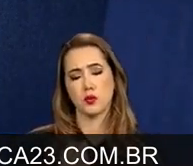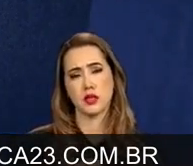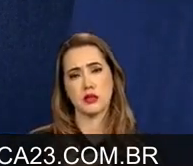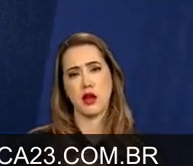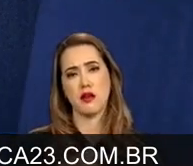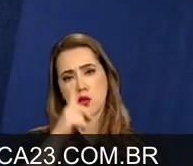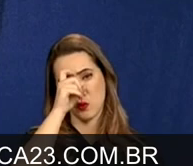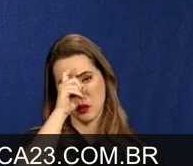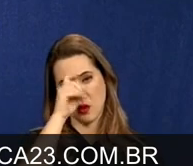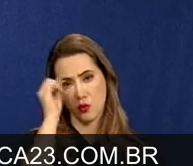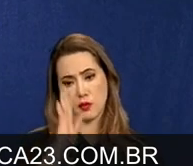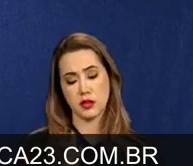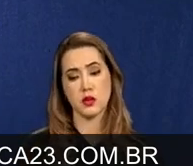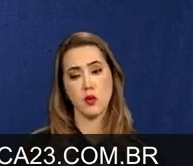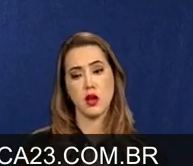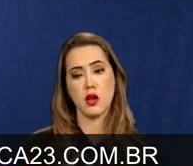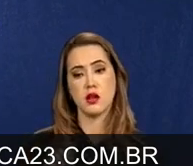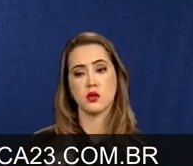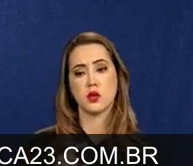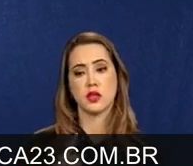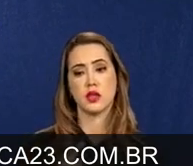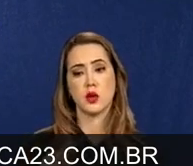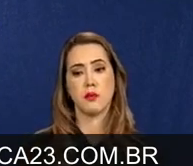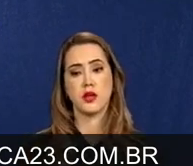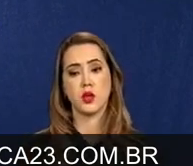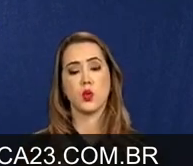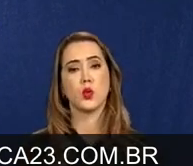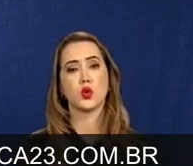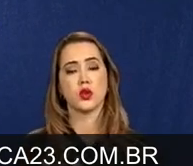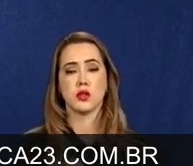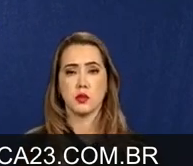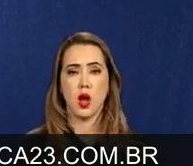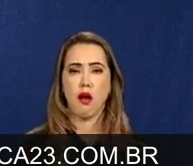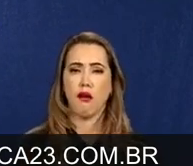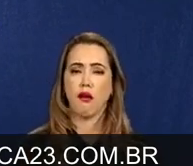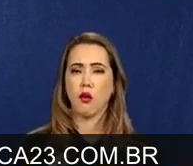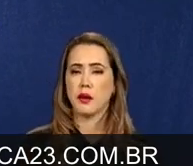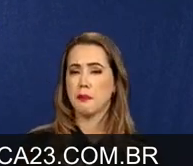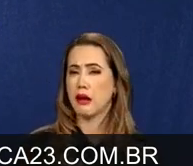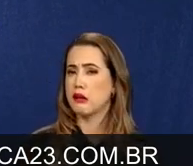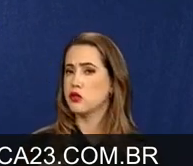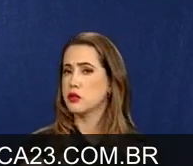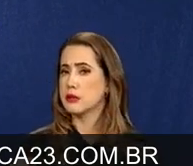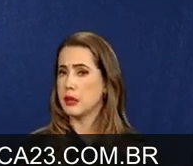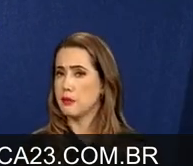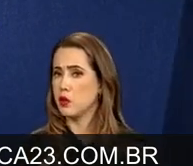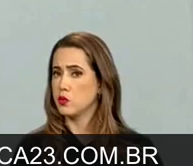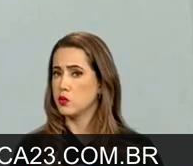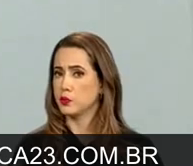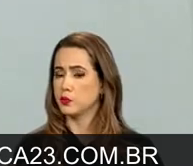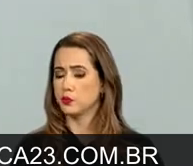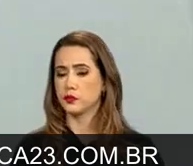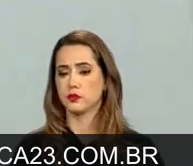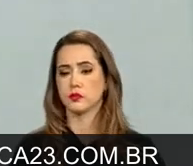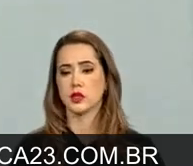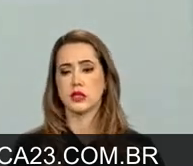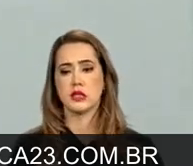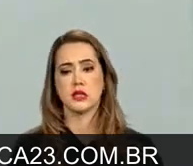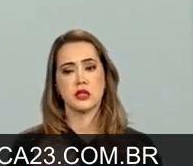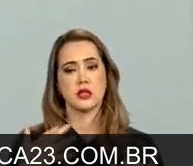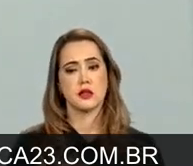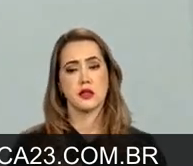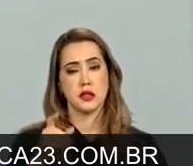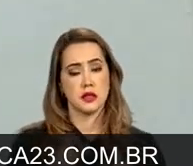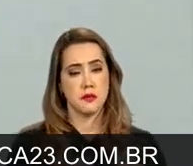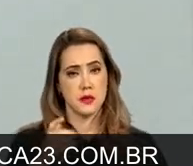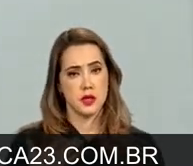6 anos, passando de 81.500 casos em 2016 para mais de 100 mil em 2022. Se estamos falando de uma